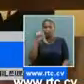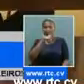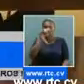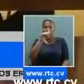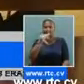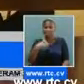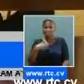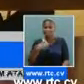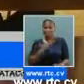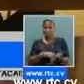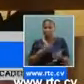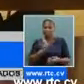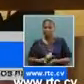para os estados unidos